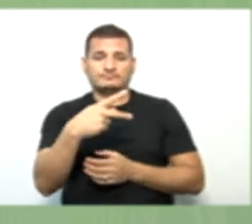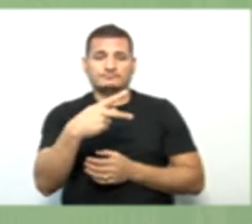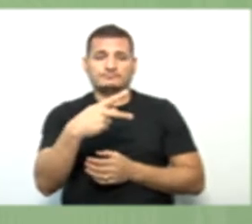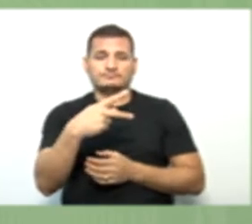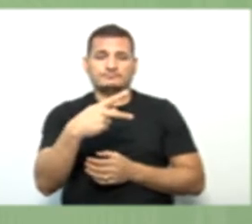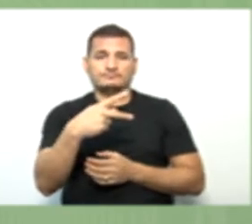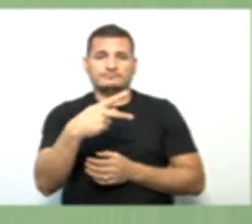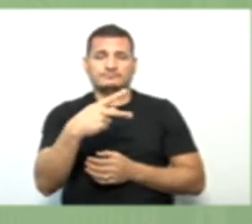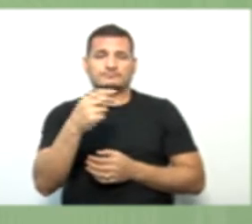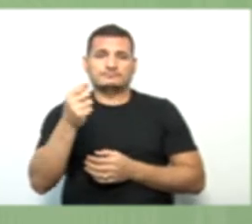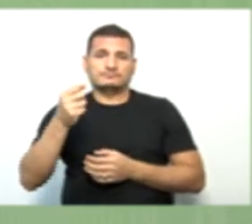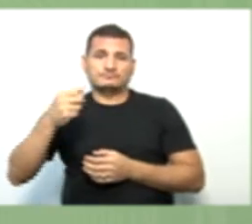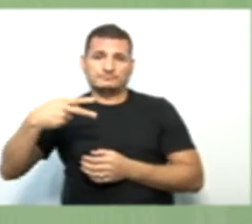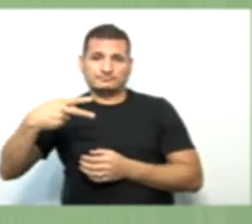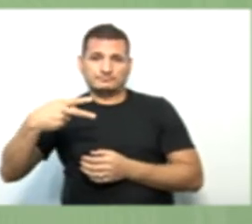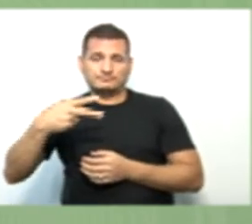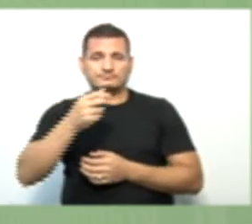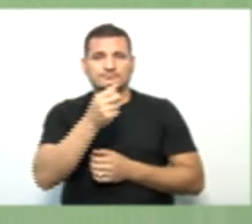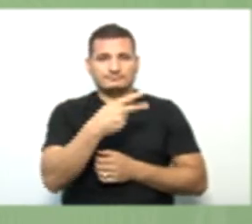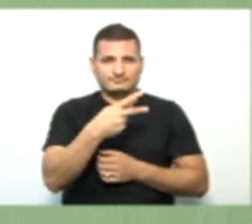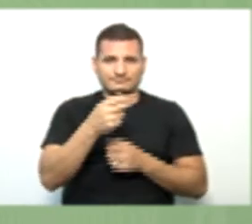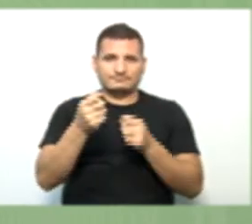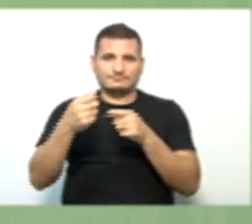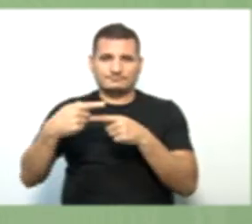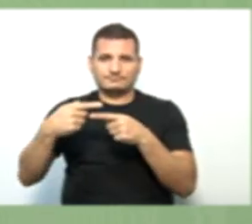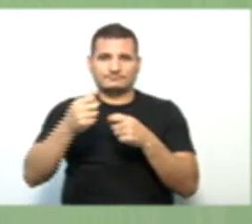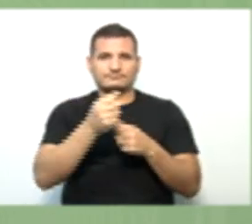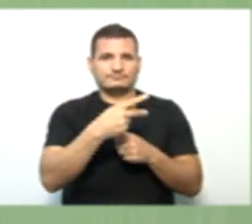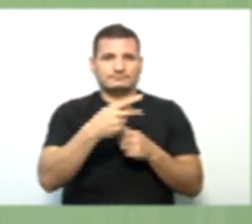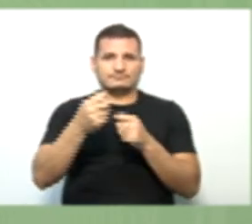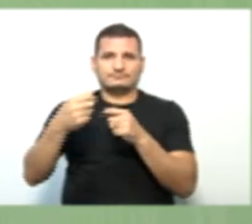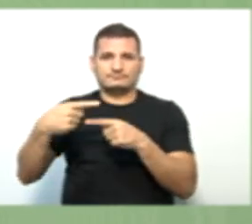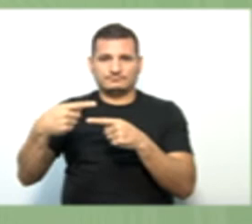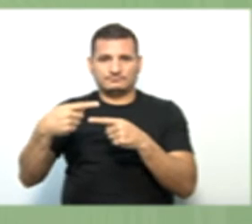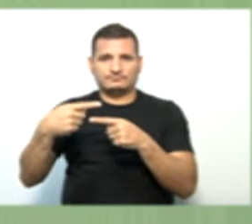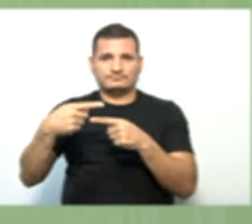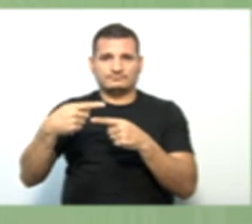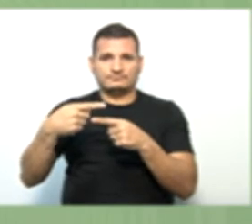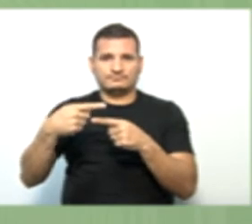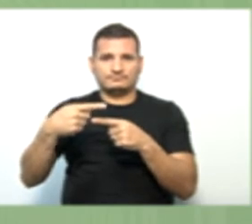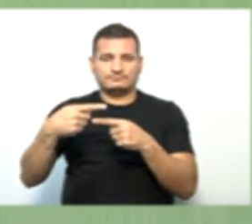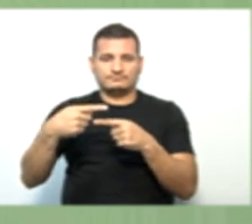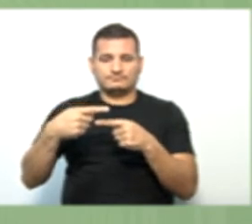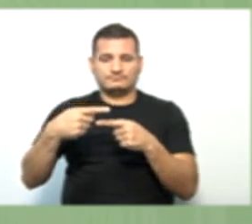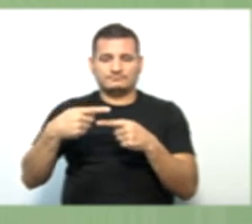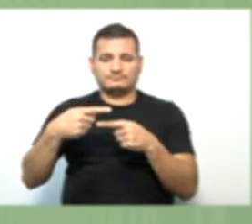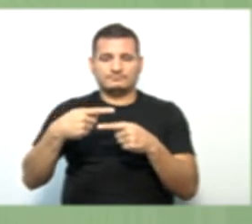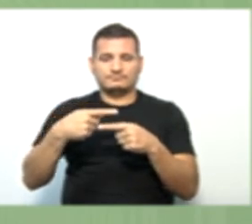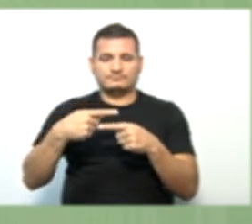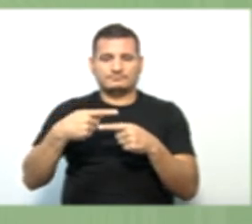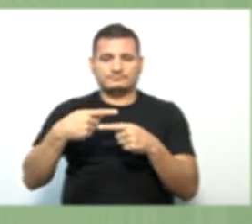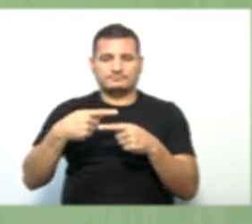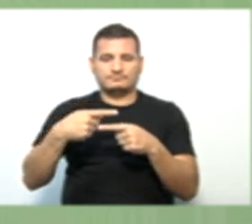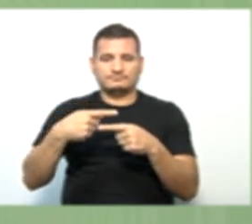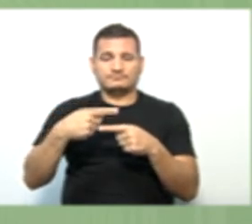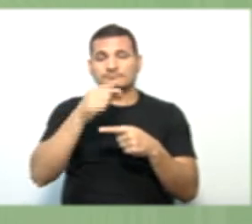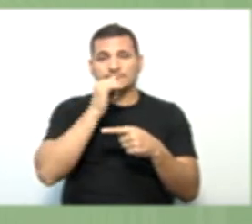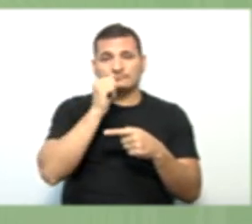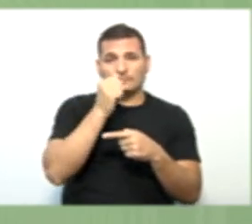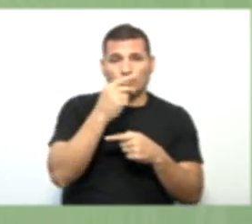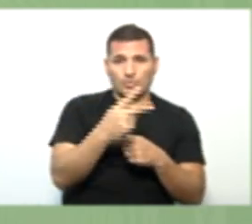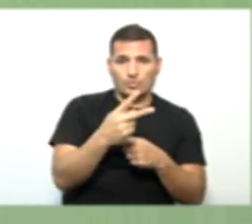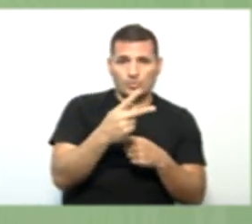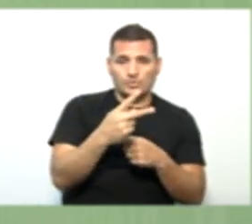né? Com esse símbolo, na programação nós temos essa pequena alteração. Então, por exemplo, 2 maior ou igual